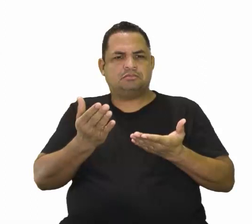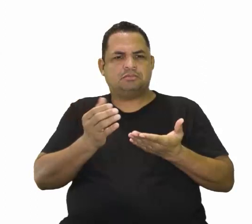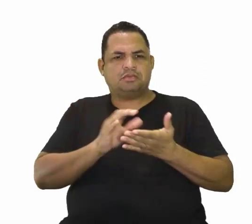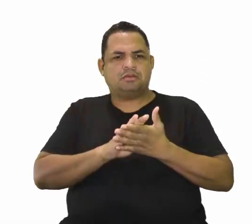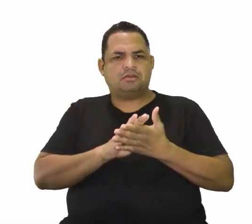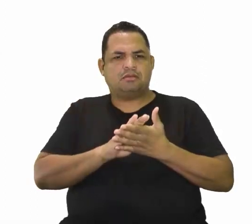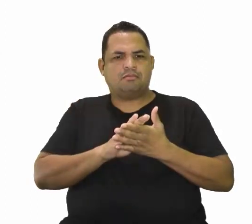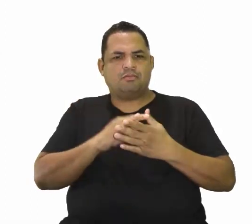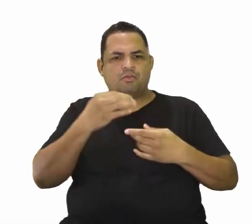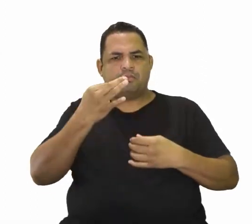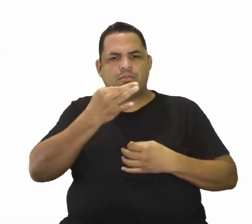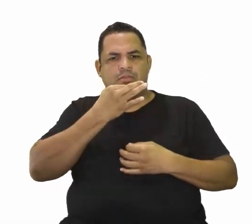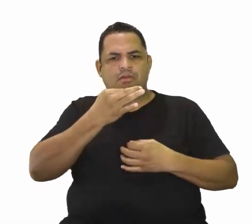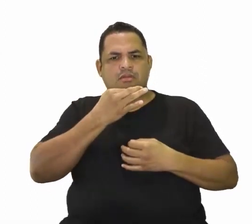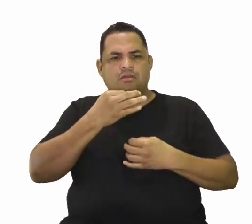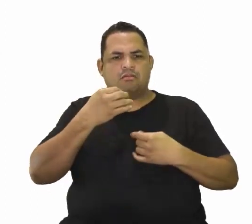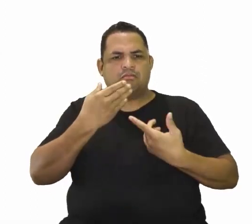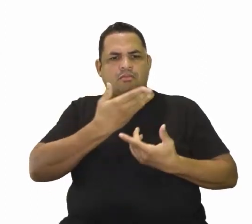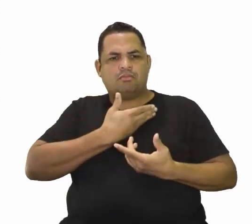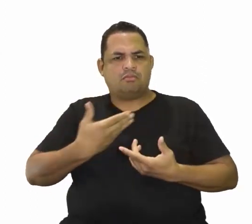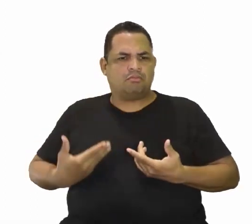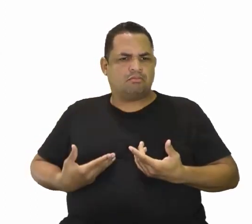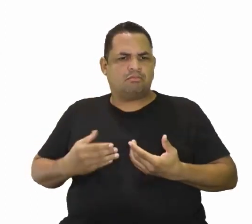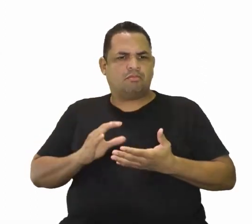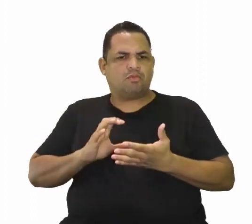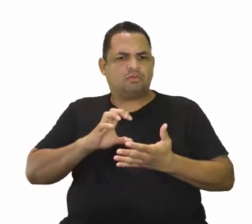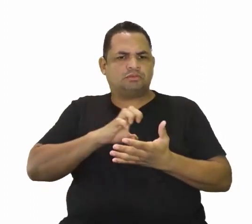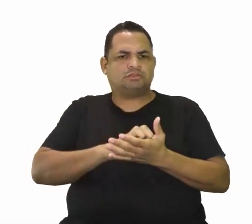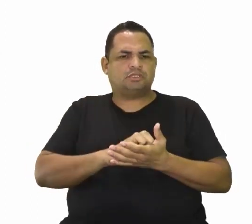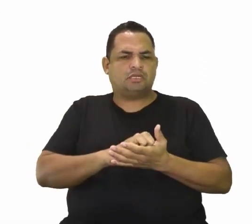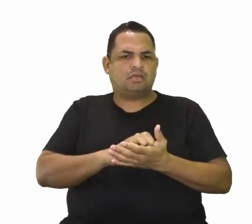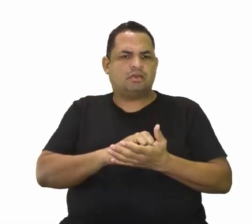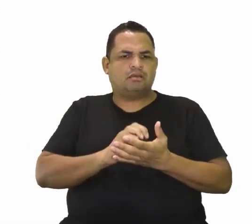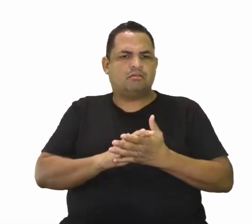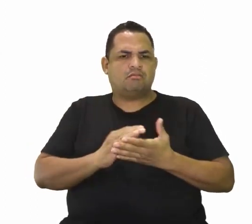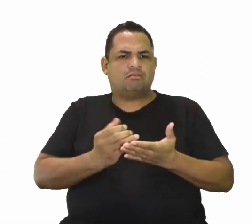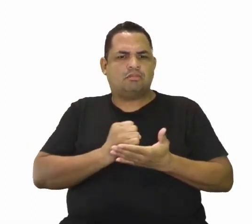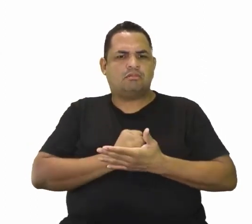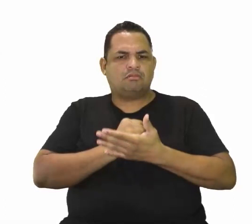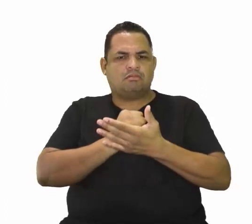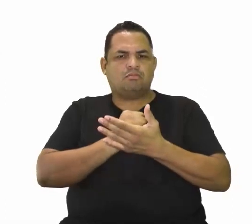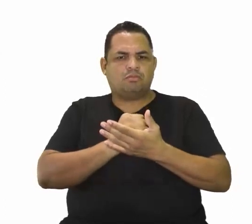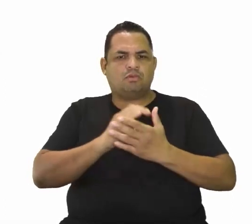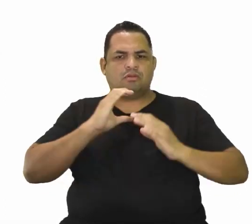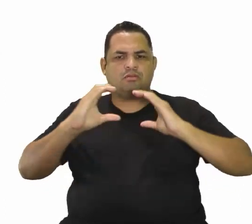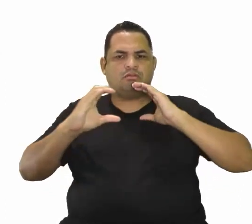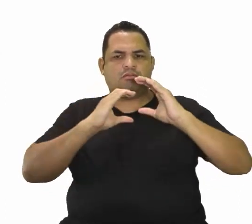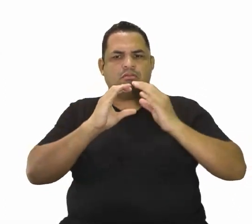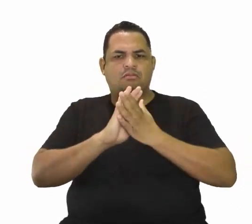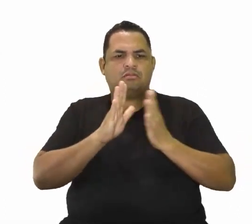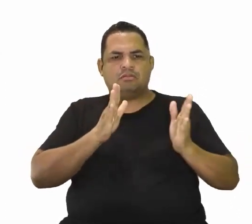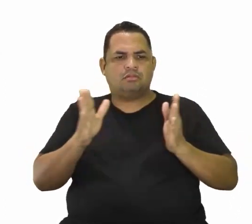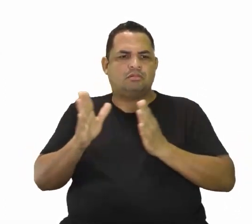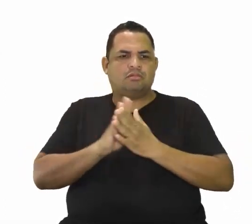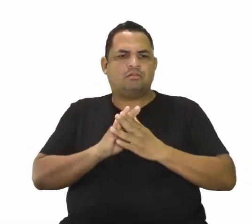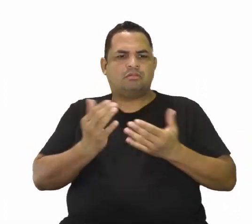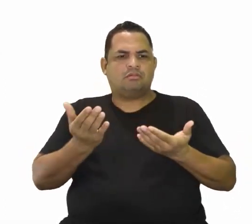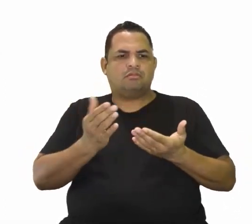Viu? Letra C, conquistar o apoio dos meios de comunicação da época, como